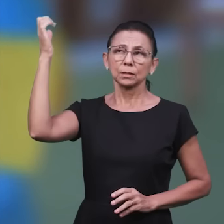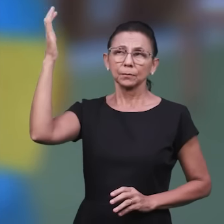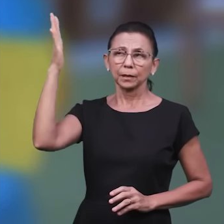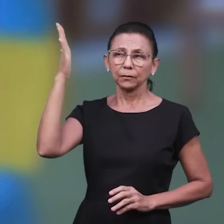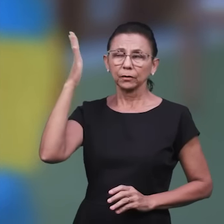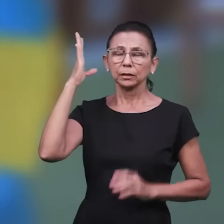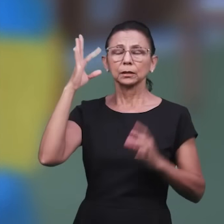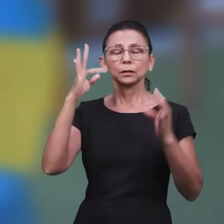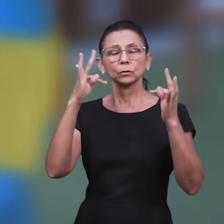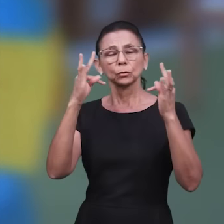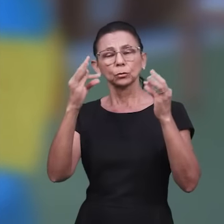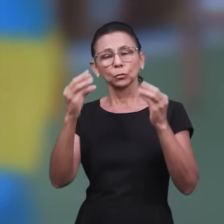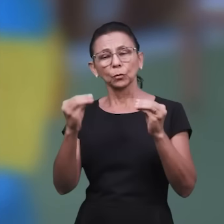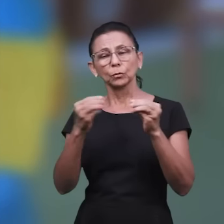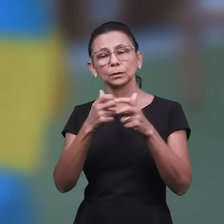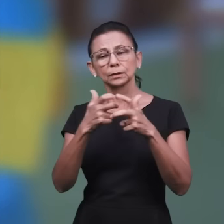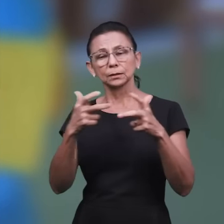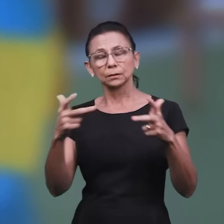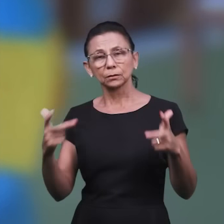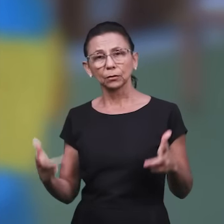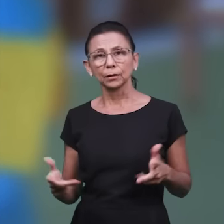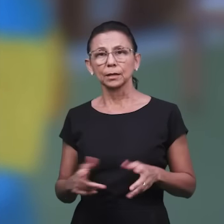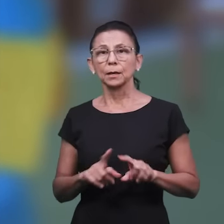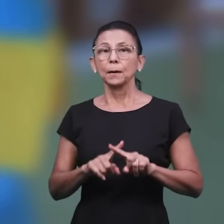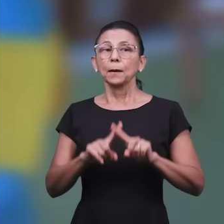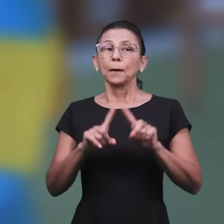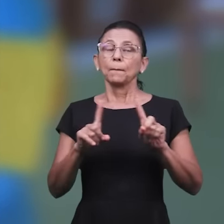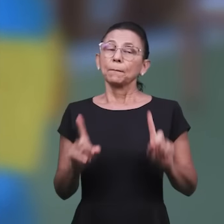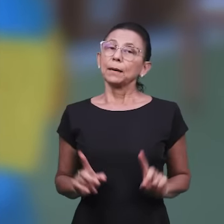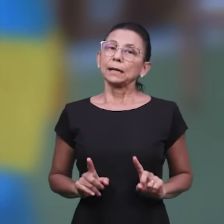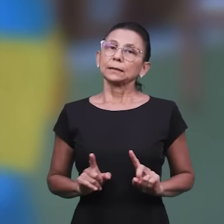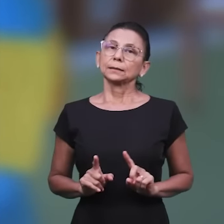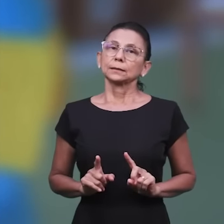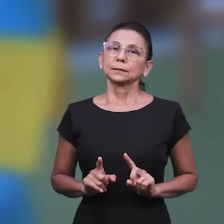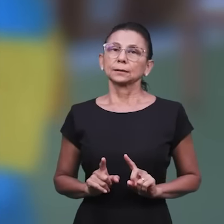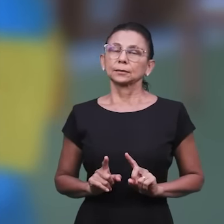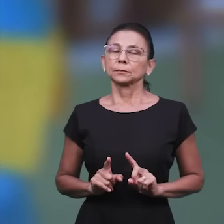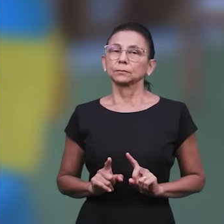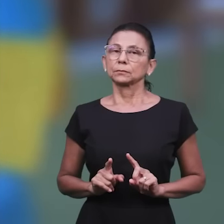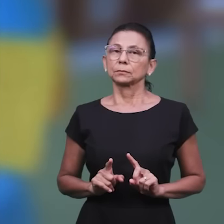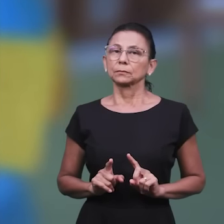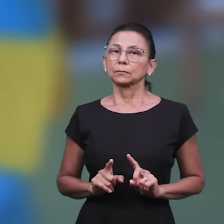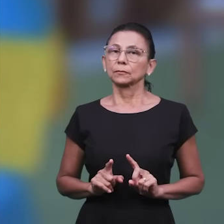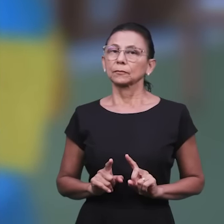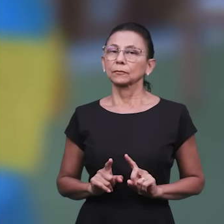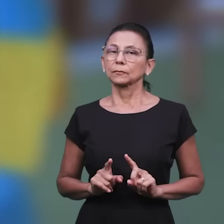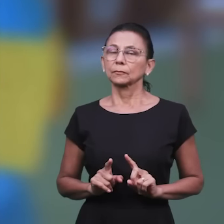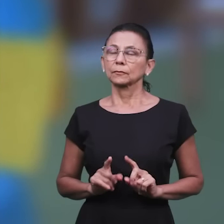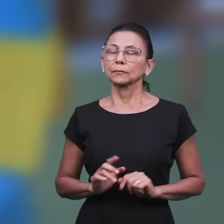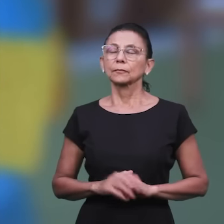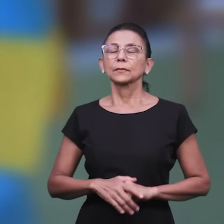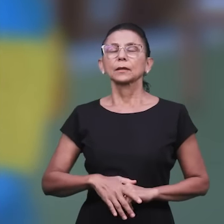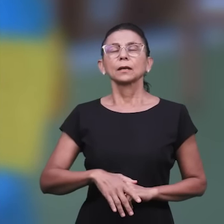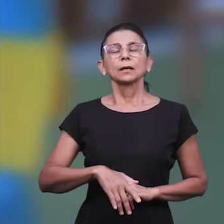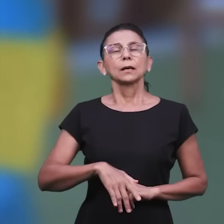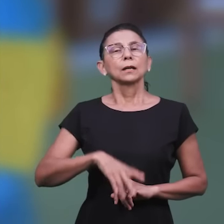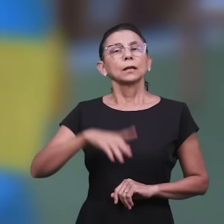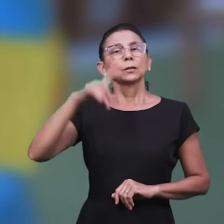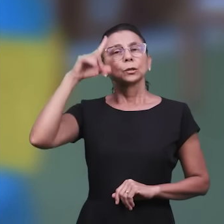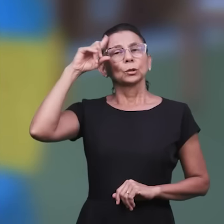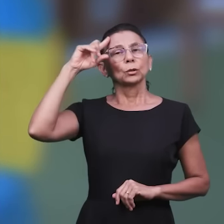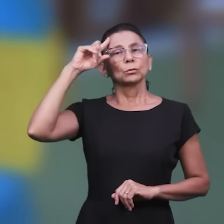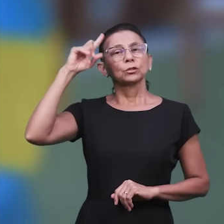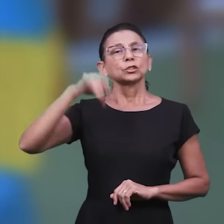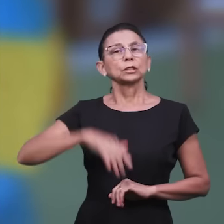Senhor. Mas cabe a cada um de nós fazer essa escolha todos os dias. Desejar agradar ao